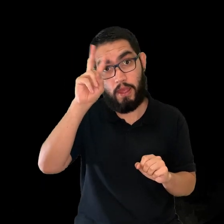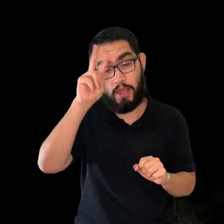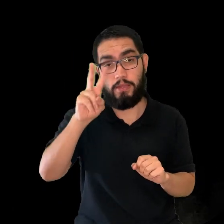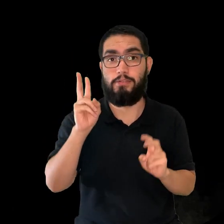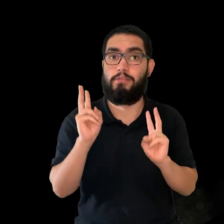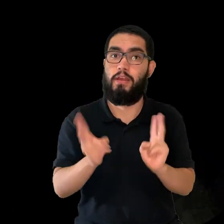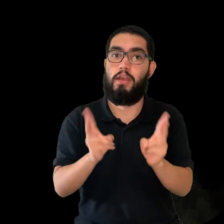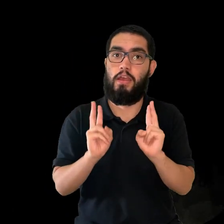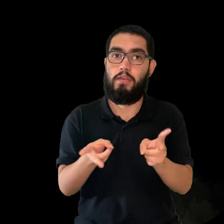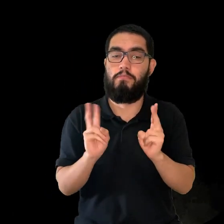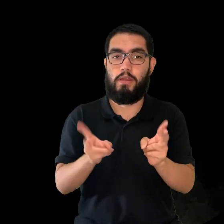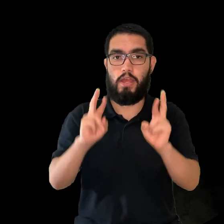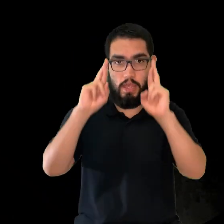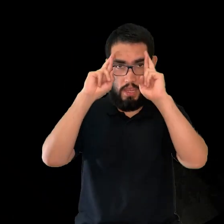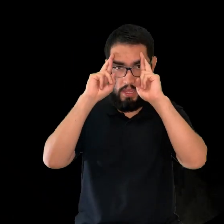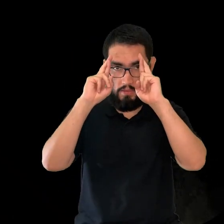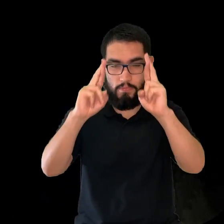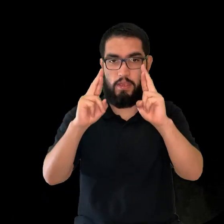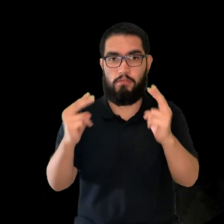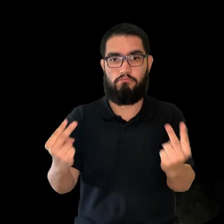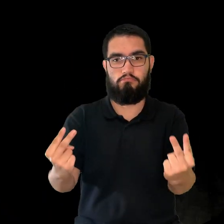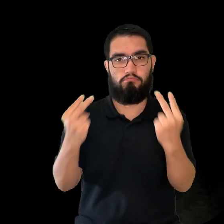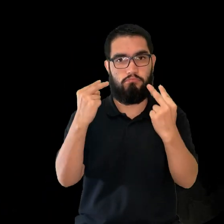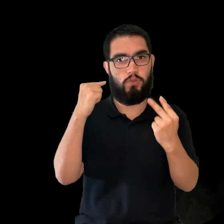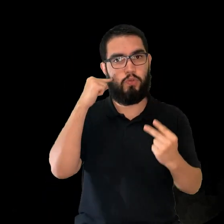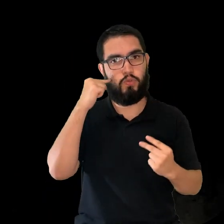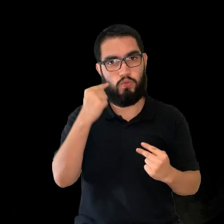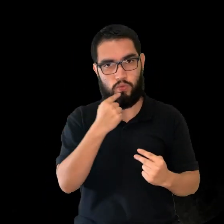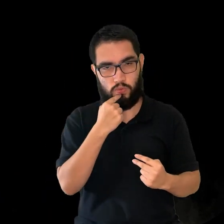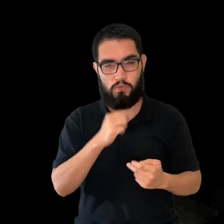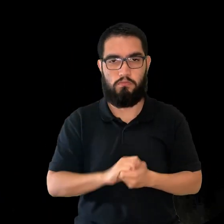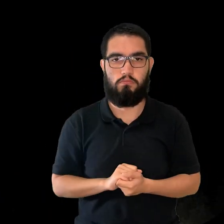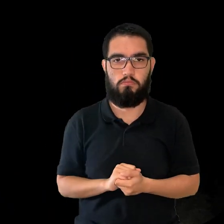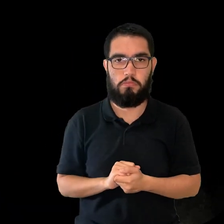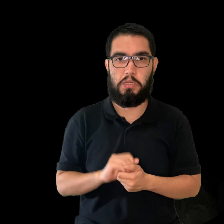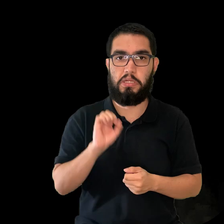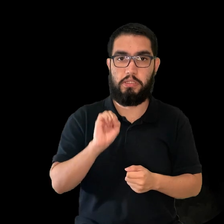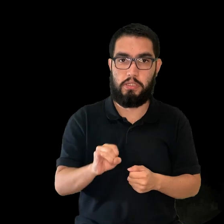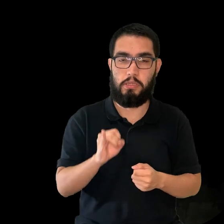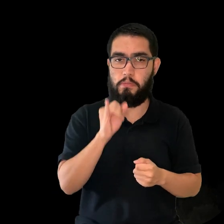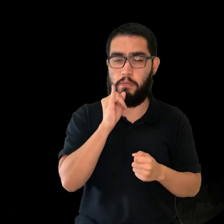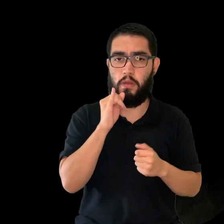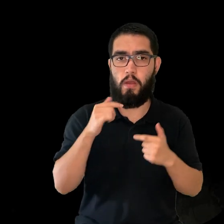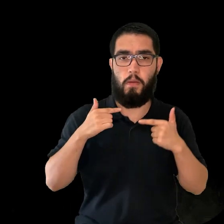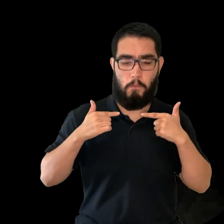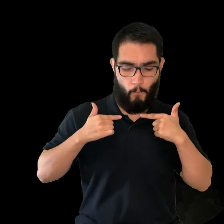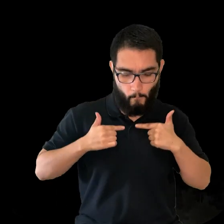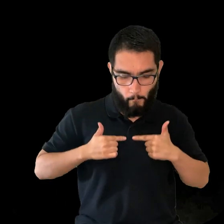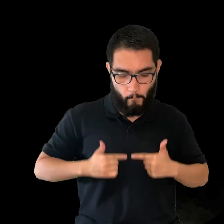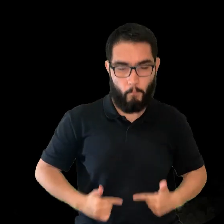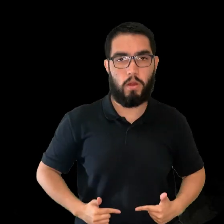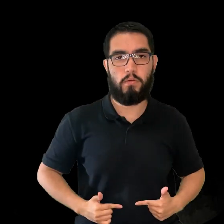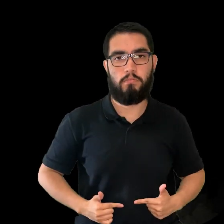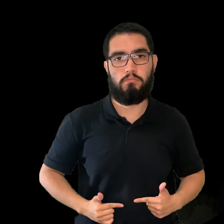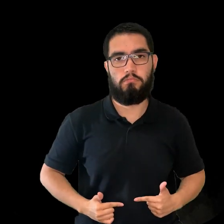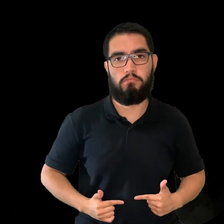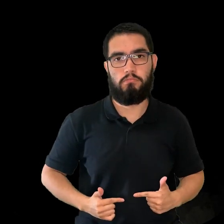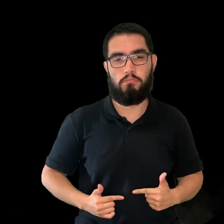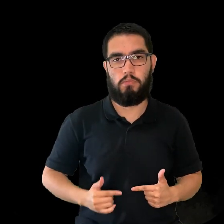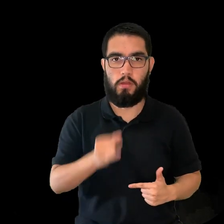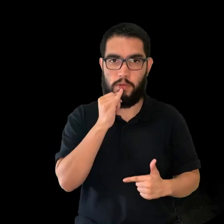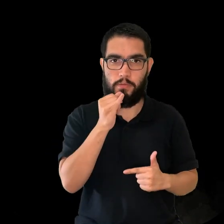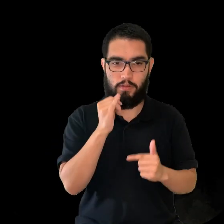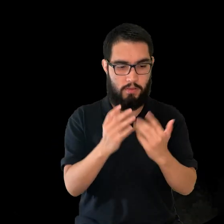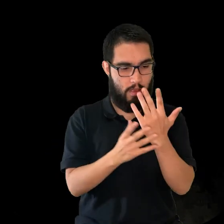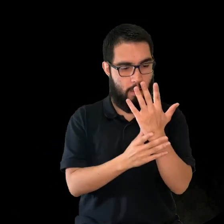de respeitar principalmente quem vai nos assistir, que é o surdo. Então, sempre estar com uma estampa neutra, onde possa contrastar